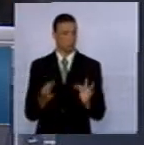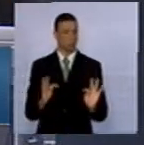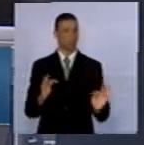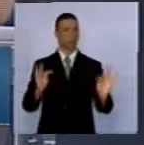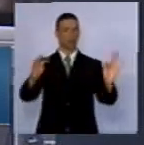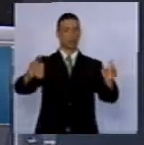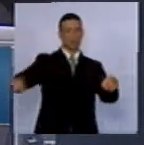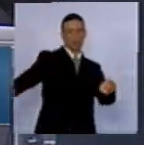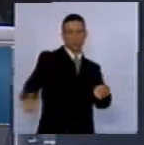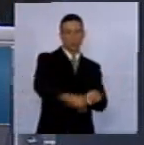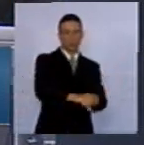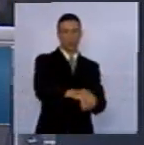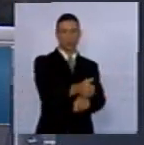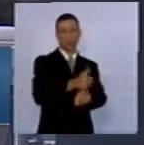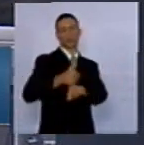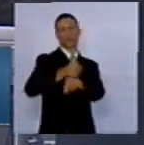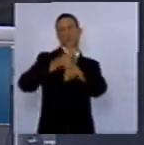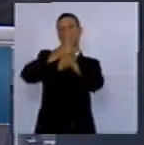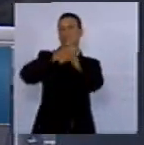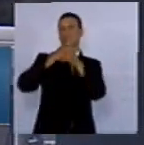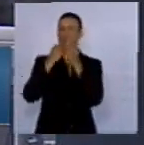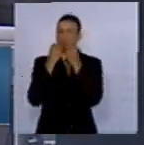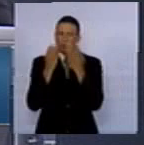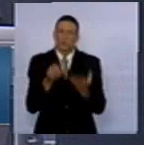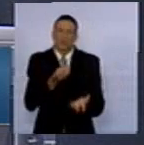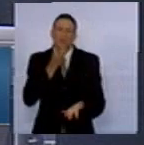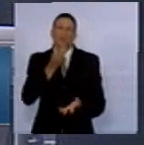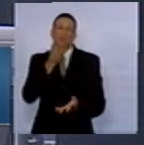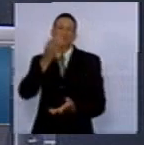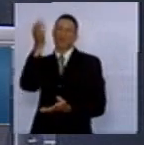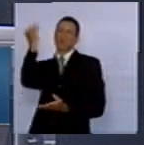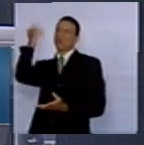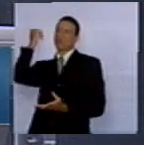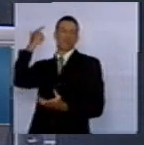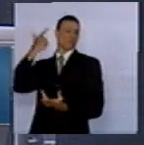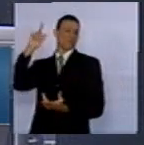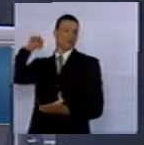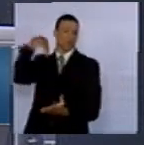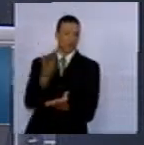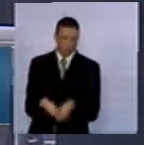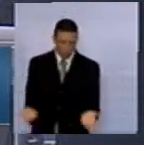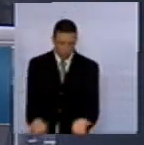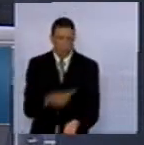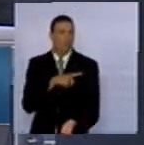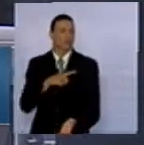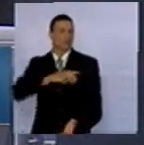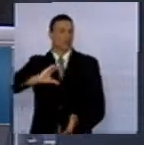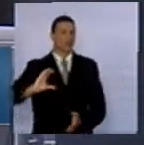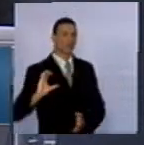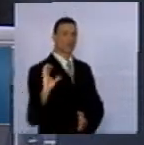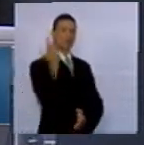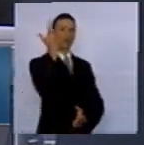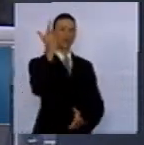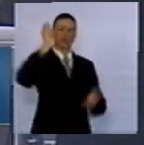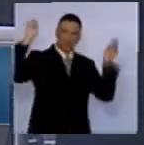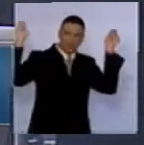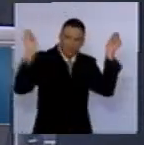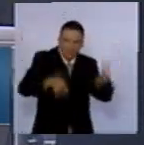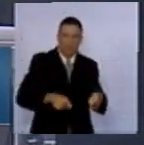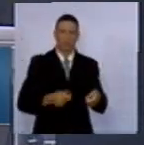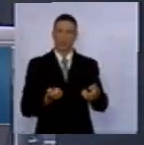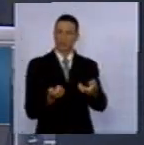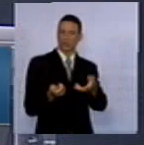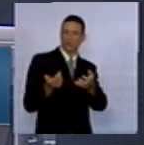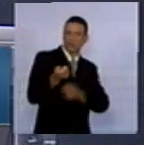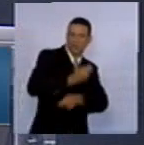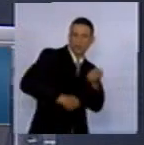Se cobre a assinatura como um modelo de negócio da rádio difunção televisiva então conceitualmente falando e aí eu